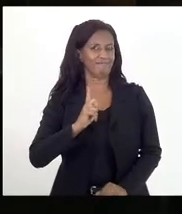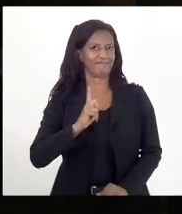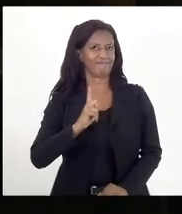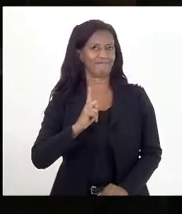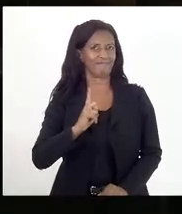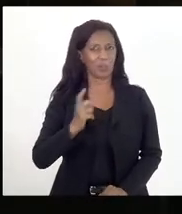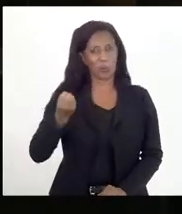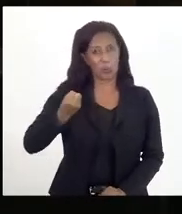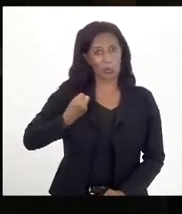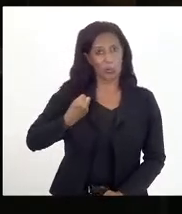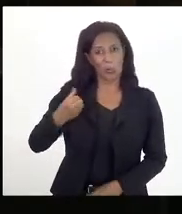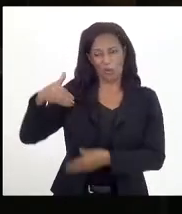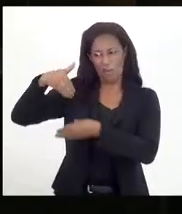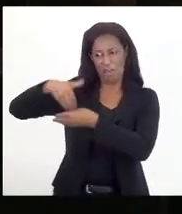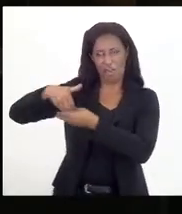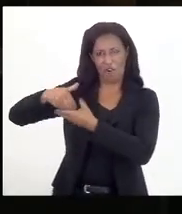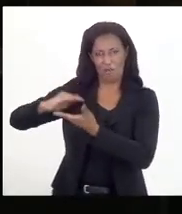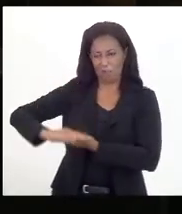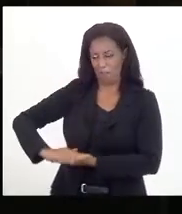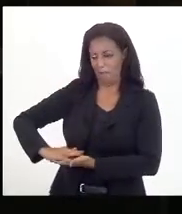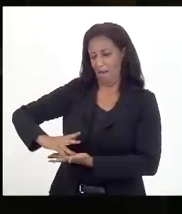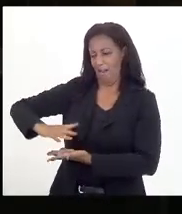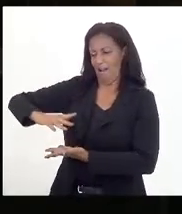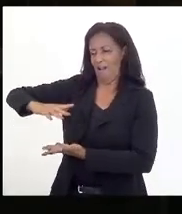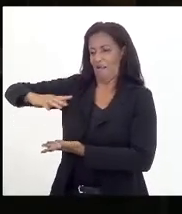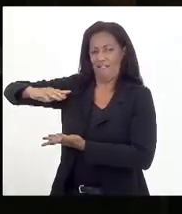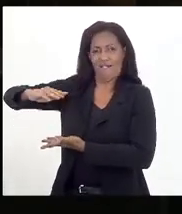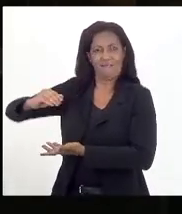determinado a quantidade de votos